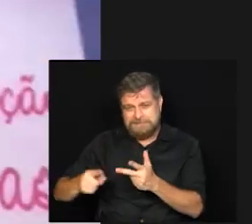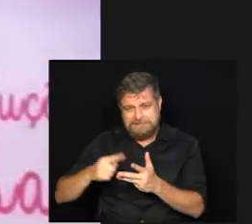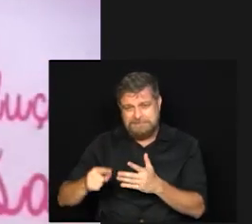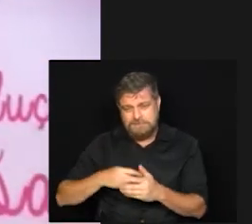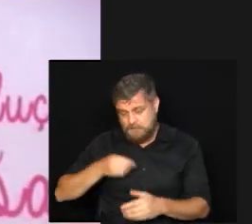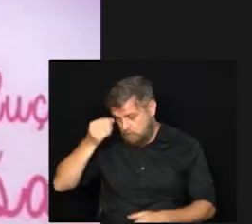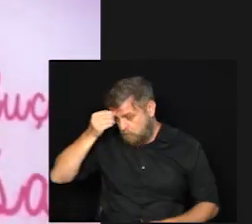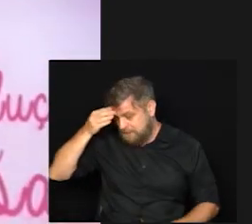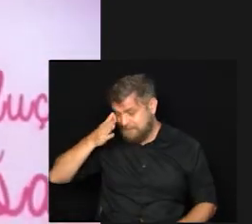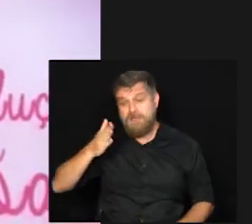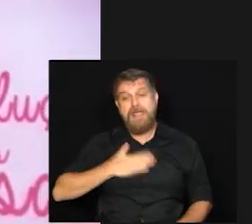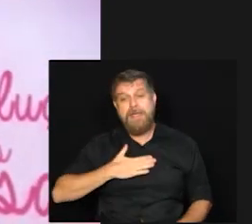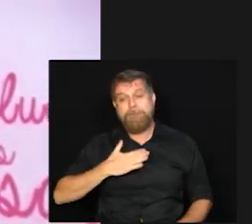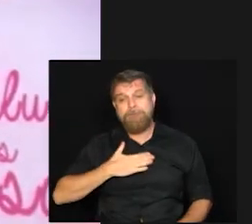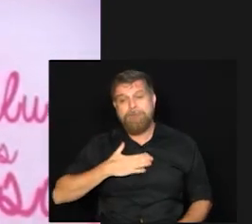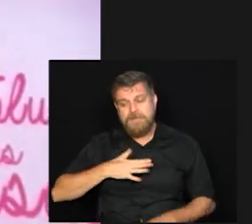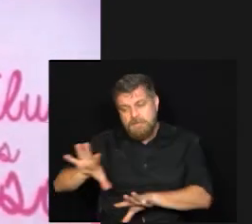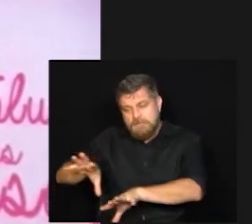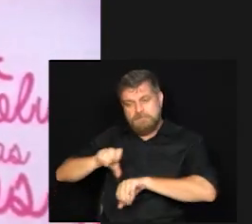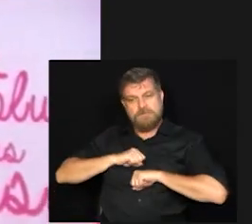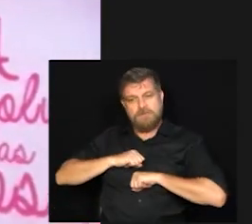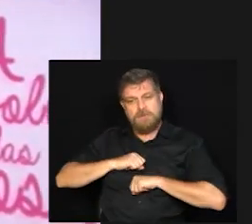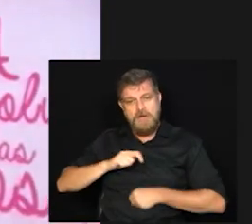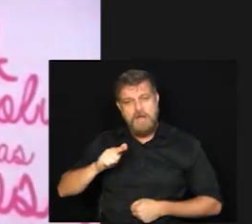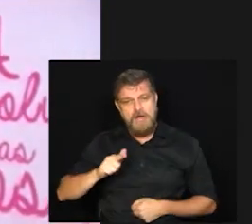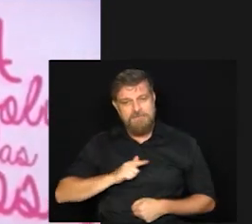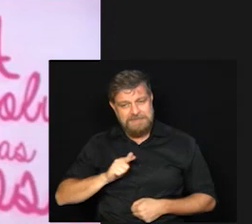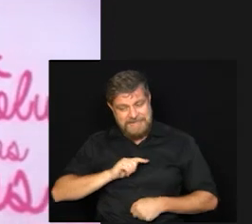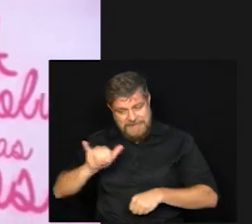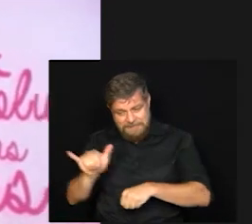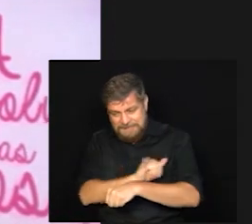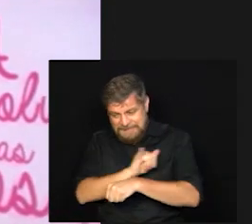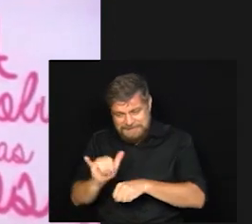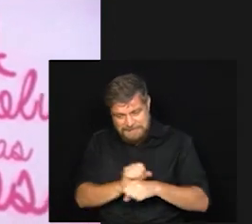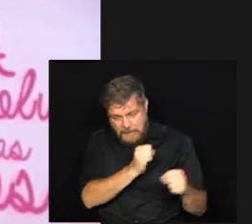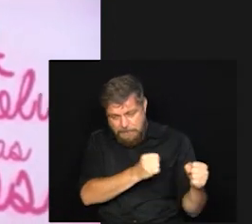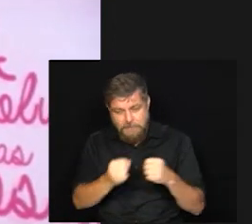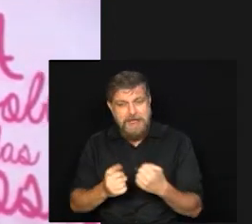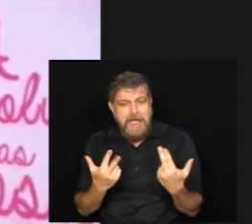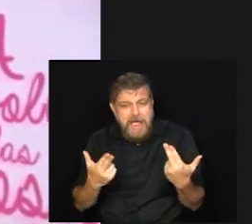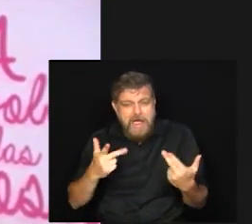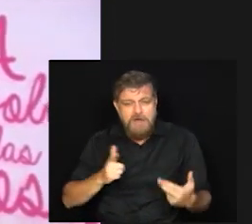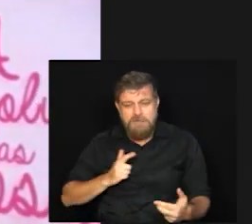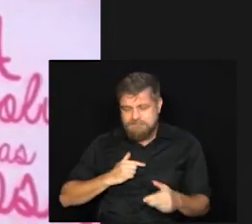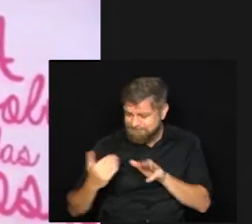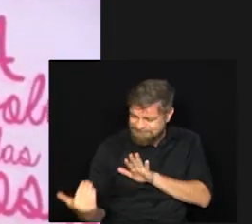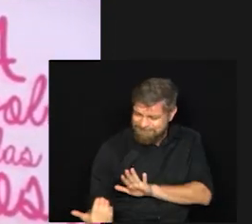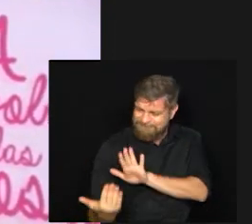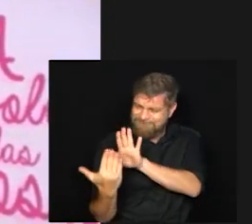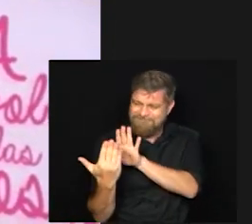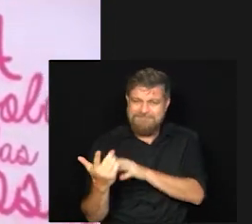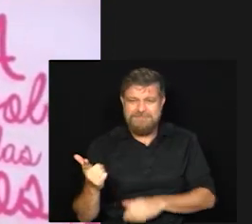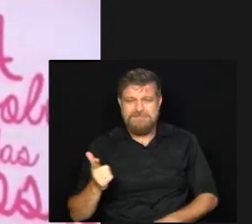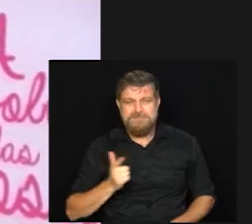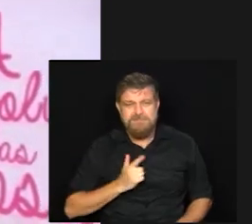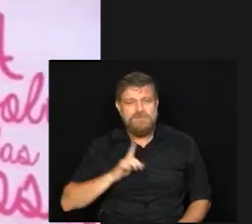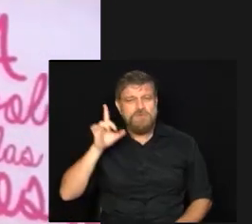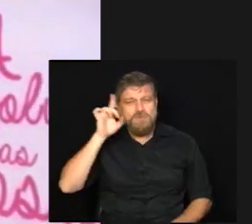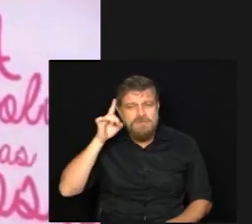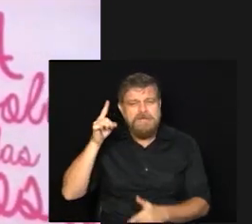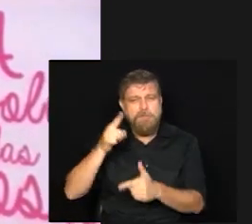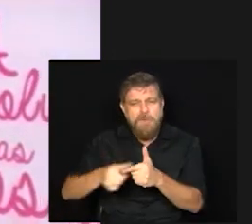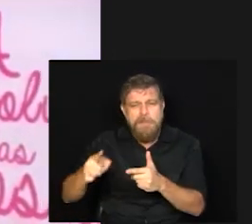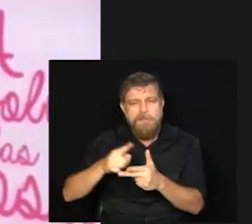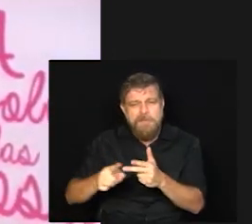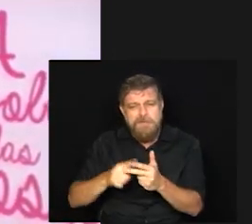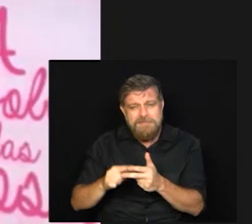e é seu, sabe? E você tem essa arma, como eu falei no começo, você tem essa arma para enfrentar as suas questões diárias. Então,